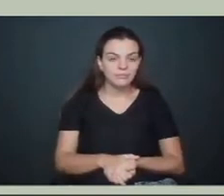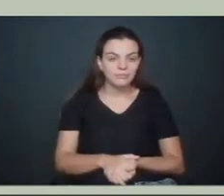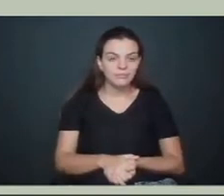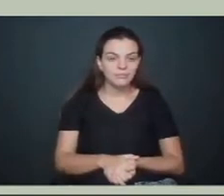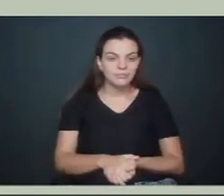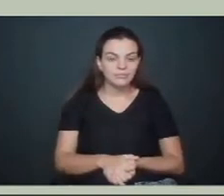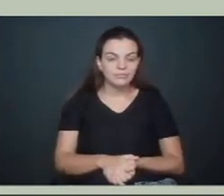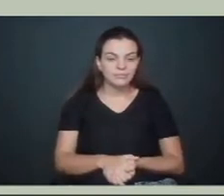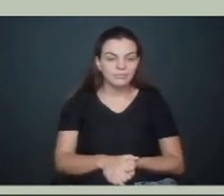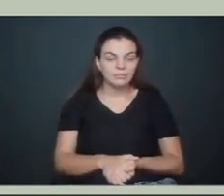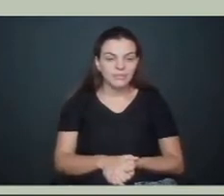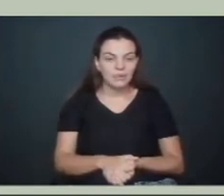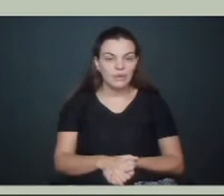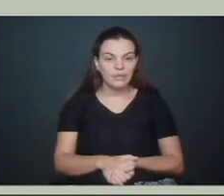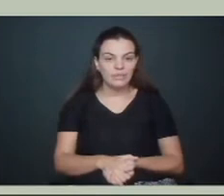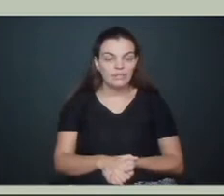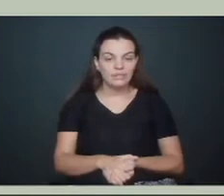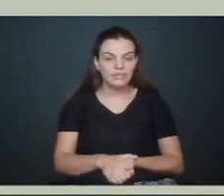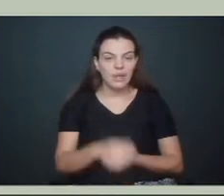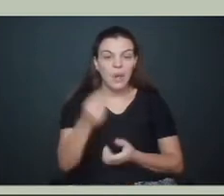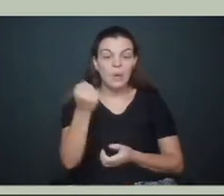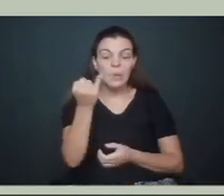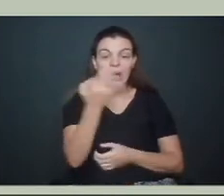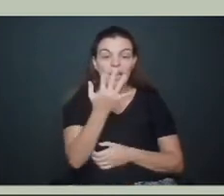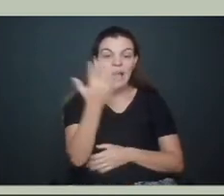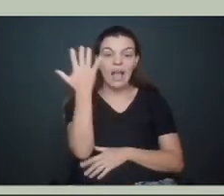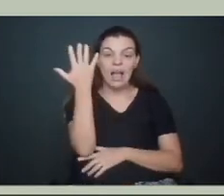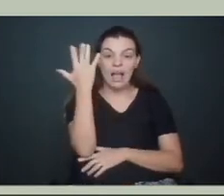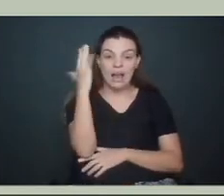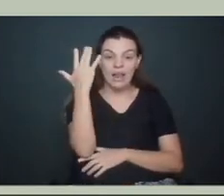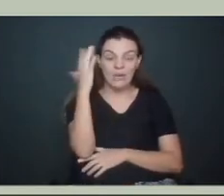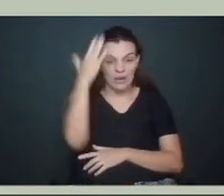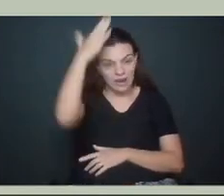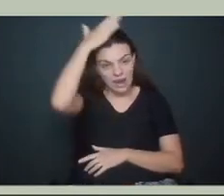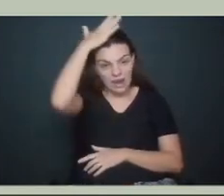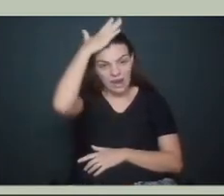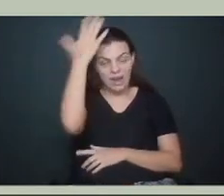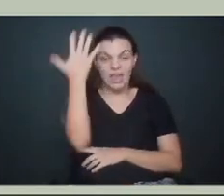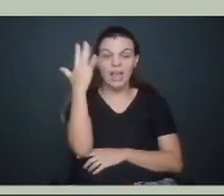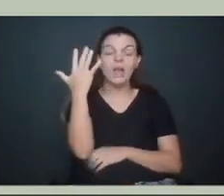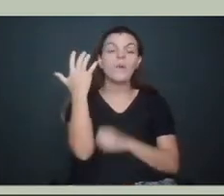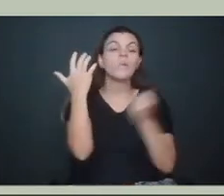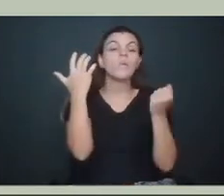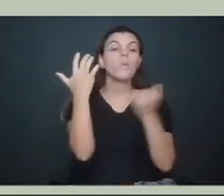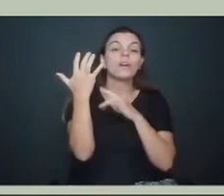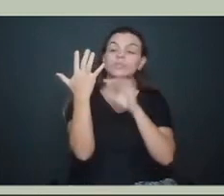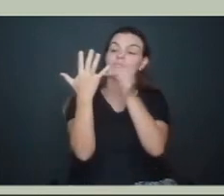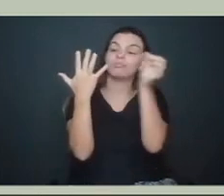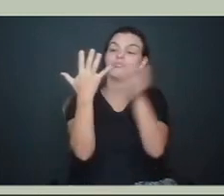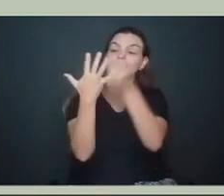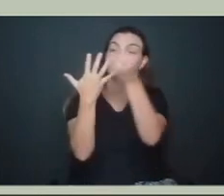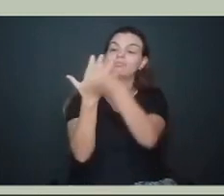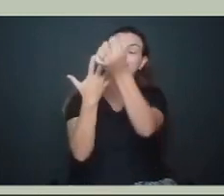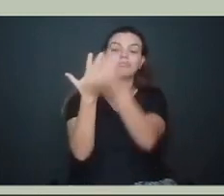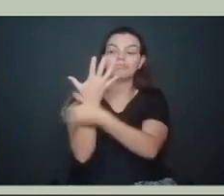Quantos galhos eu tenho que deixar para sobreviver um araucário? Não. Eu disse a eles, olha, então aprove, mas aprove pelo menos com 7.